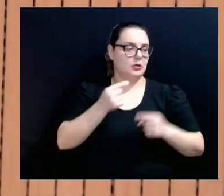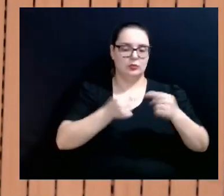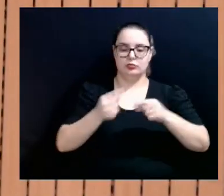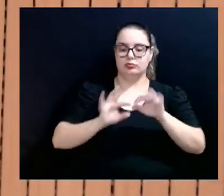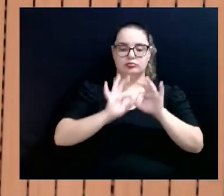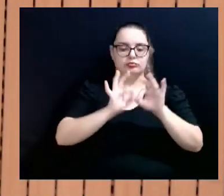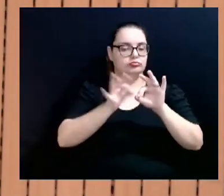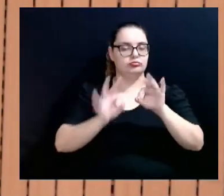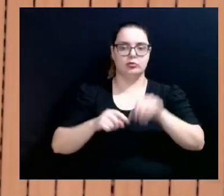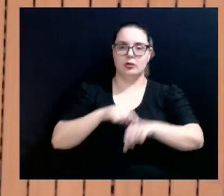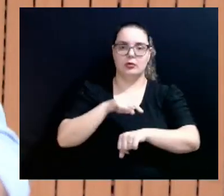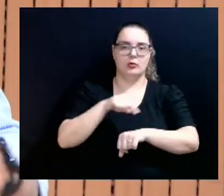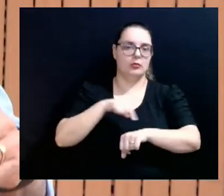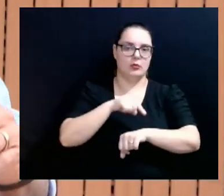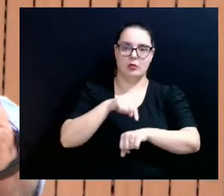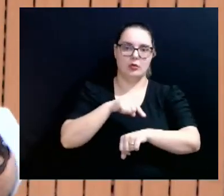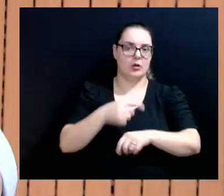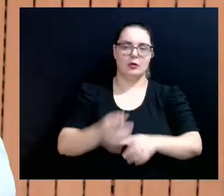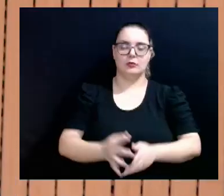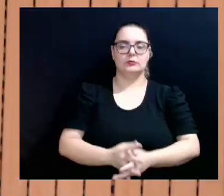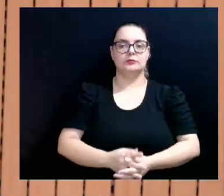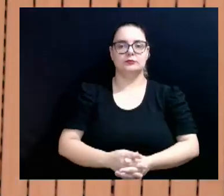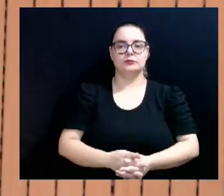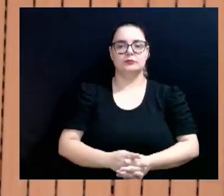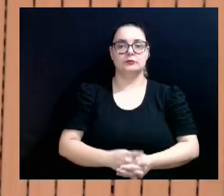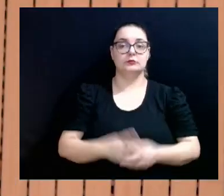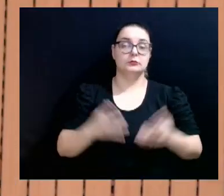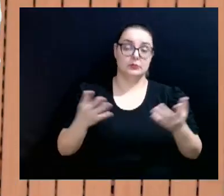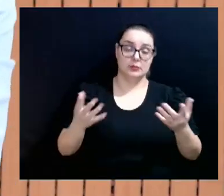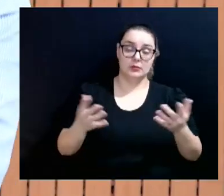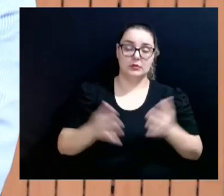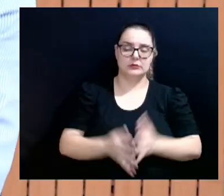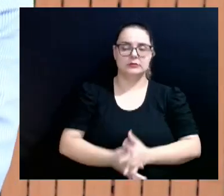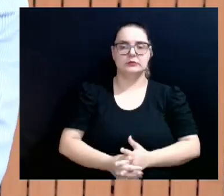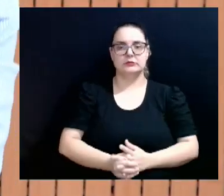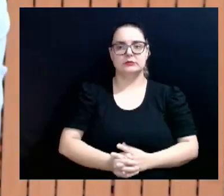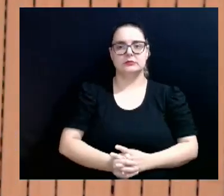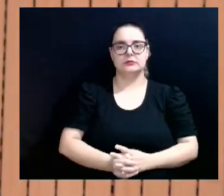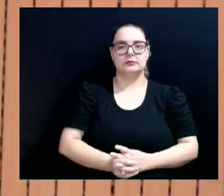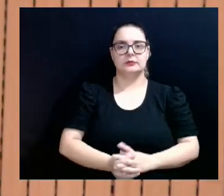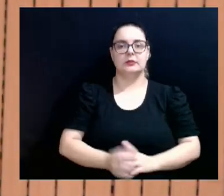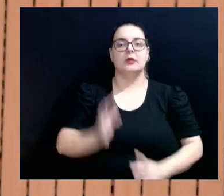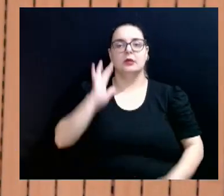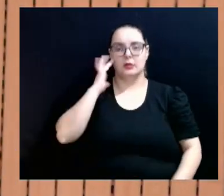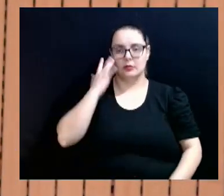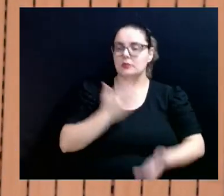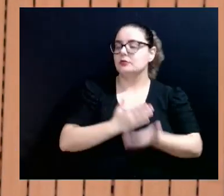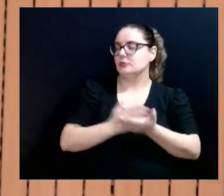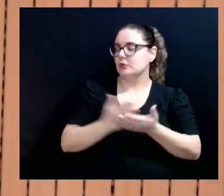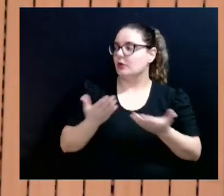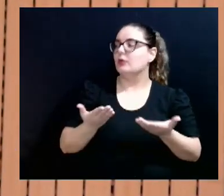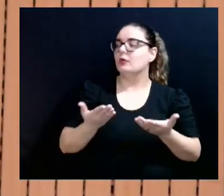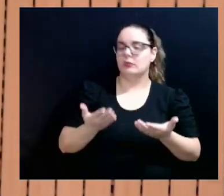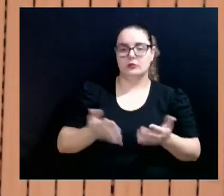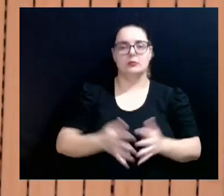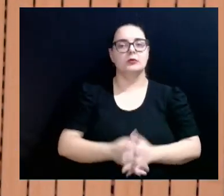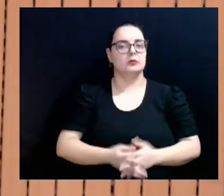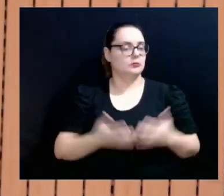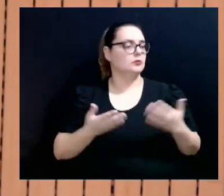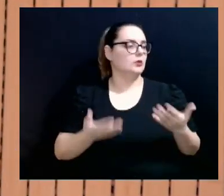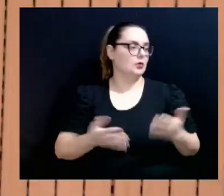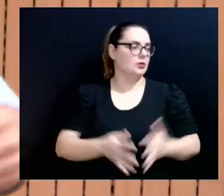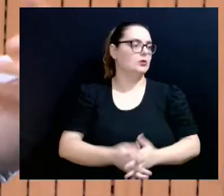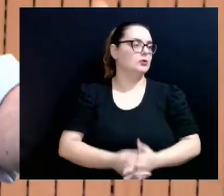um bom tempo ainda, mas, enfim, eu acho que é um pontapé inicial. Fica aqui, né,